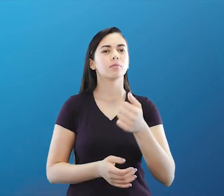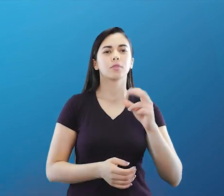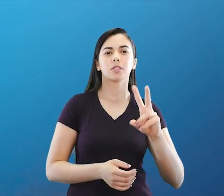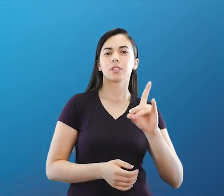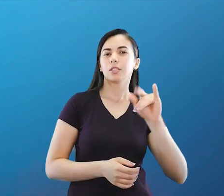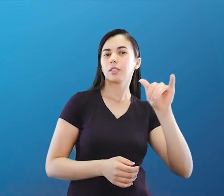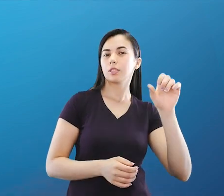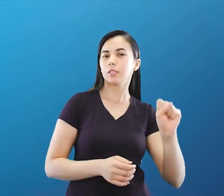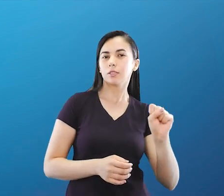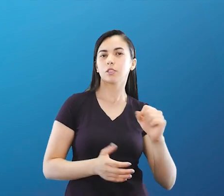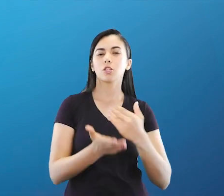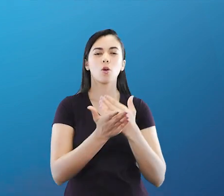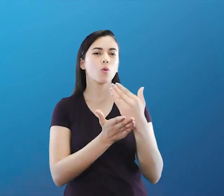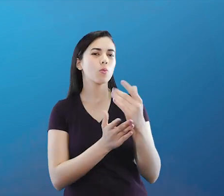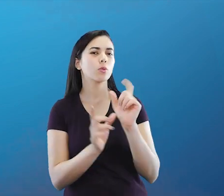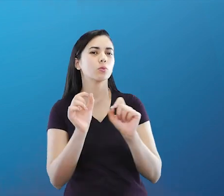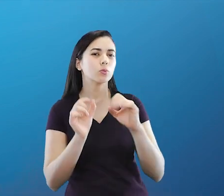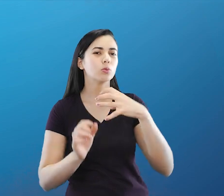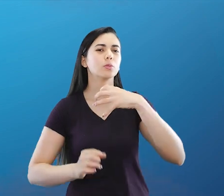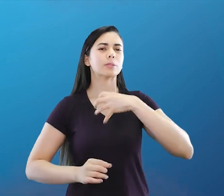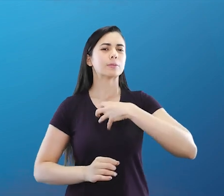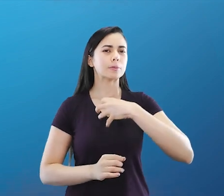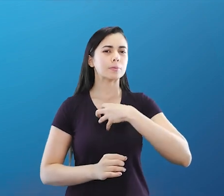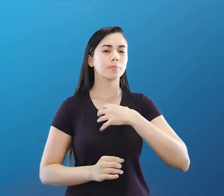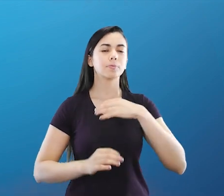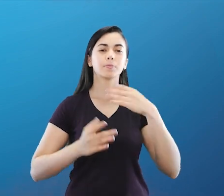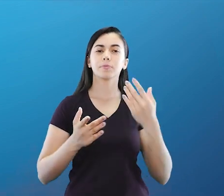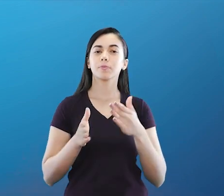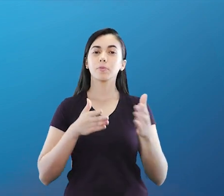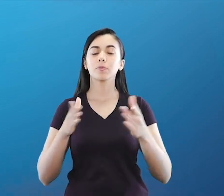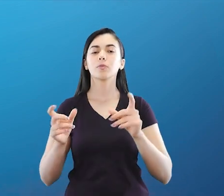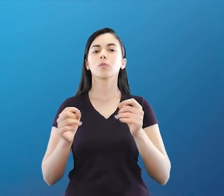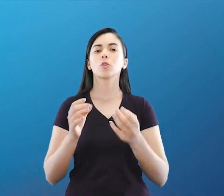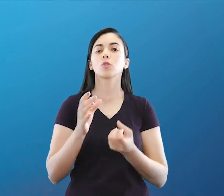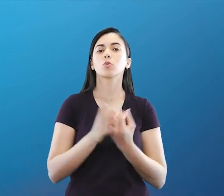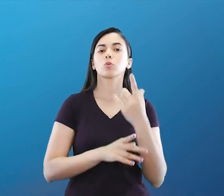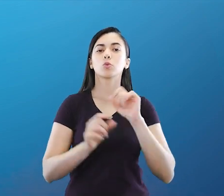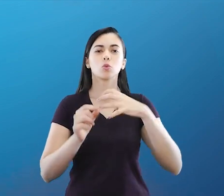incubação, professor? Incubação é o período que vai começar a